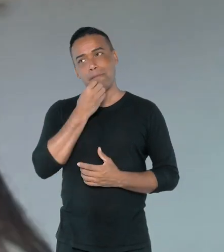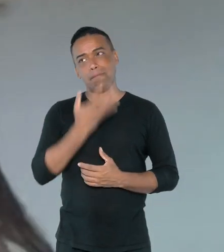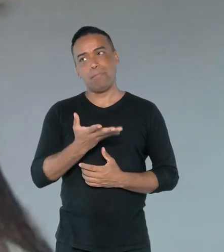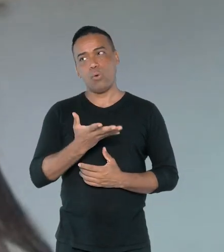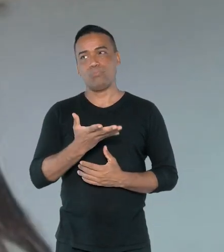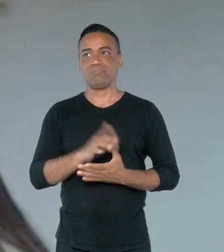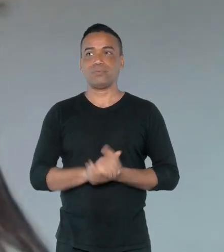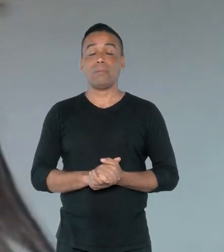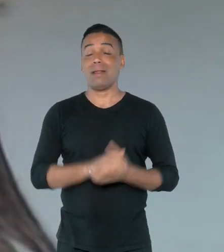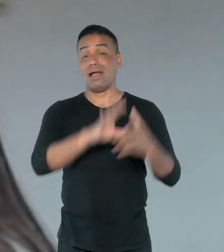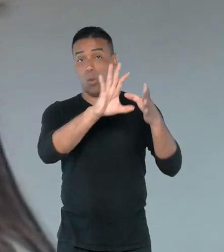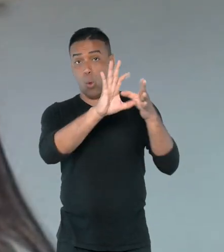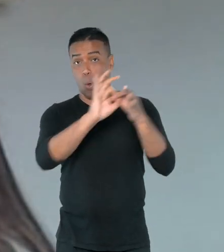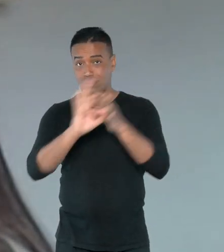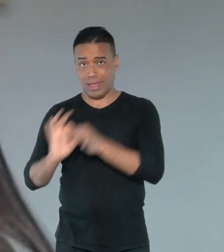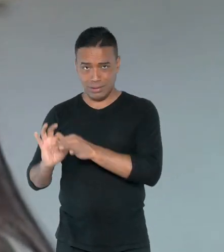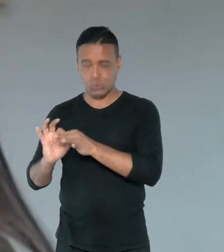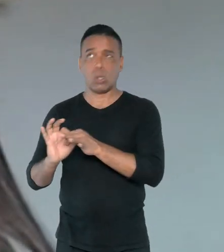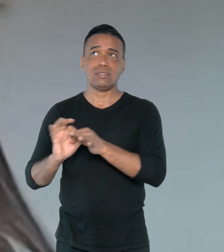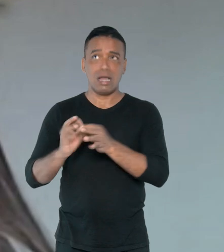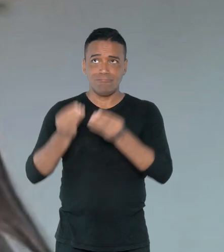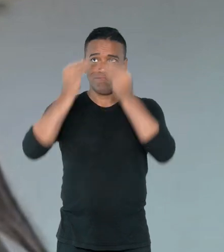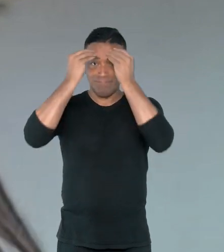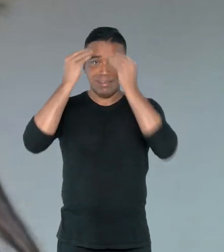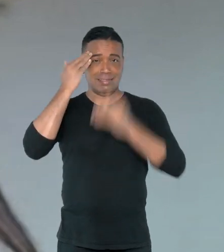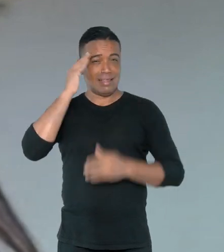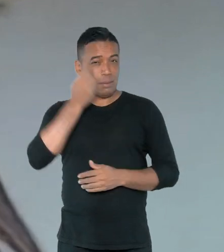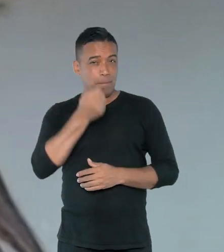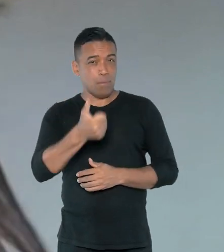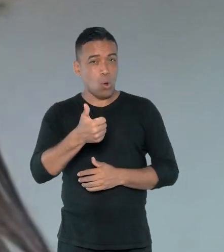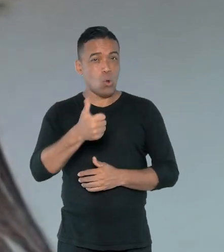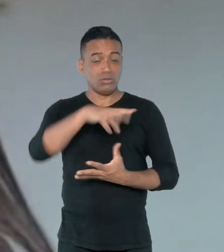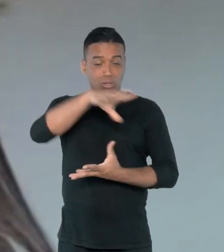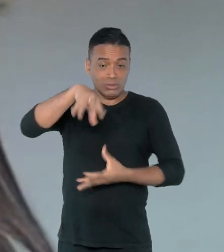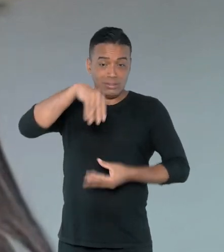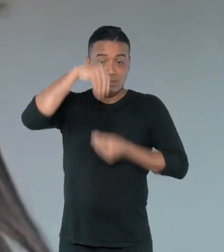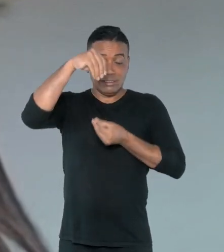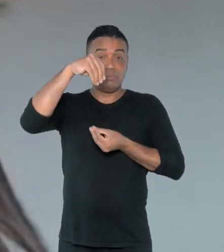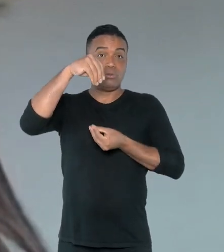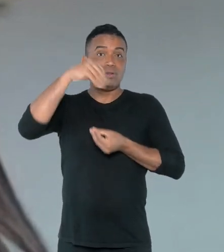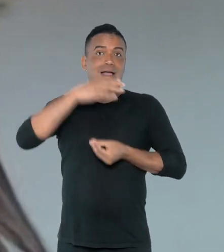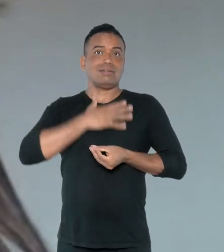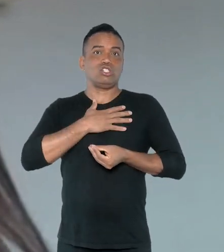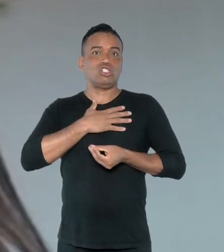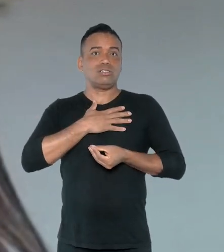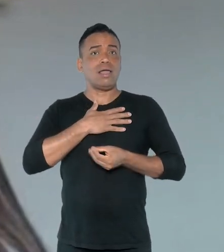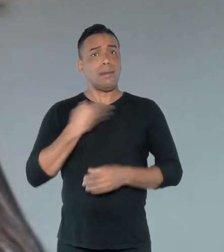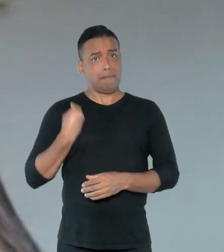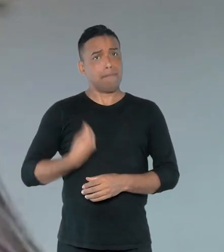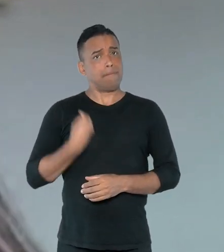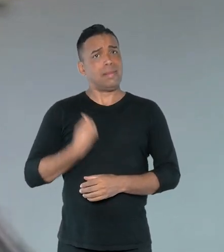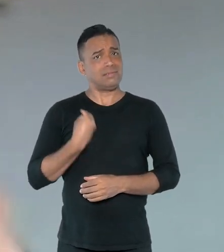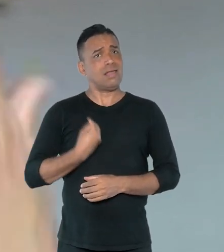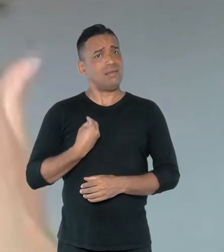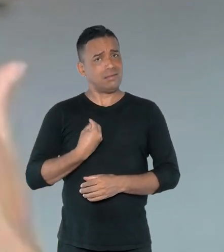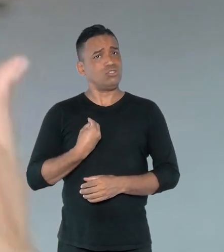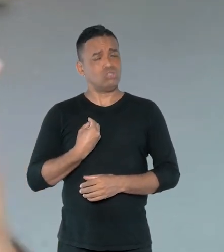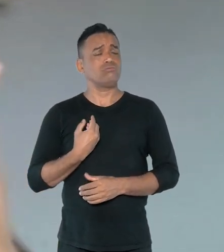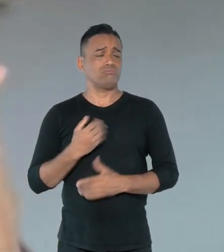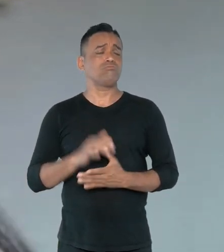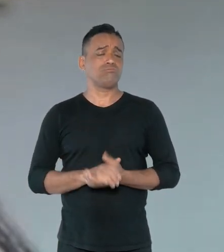para contextualizar um pouquinho assim, né, essa história da espiritualidade, ela é muito presente na minha